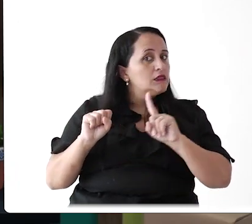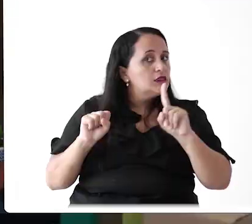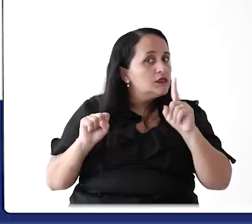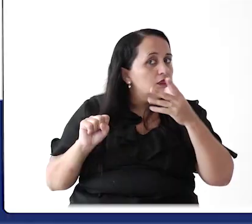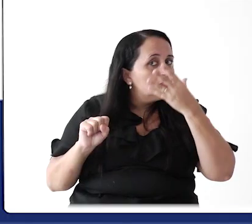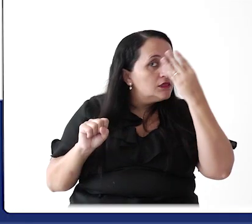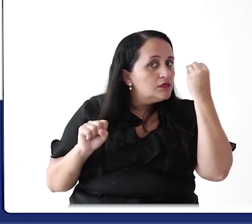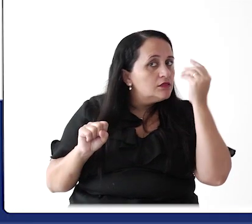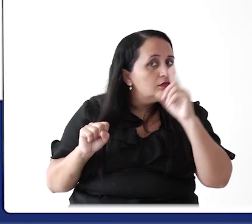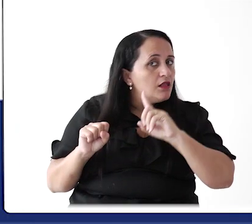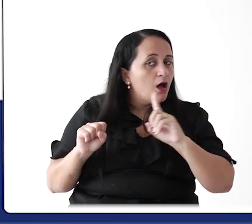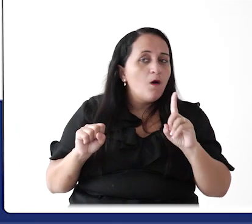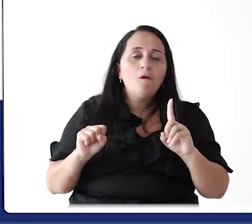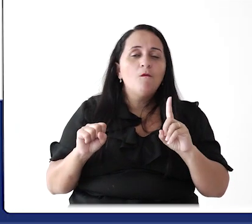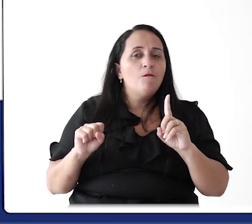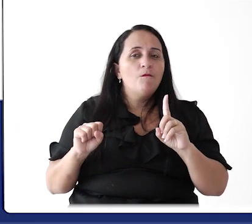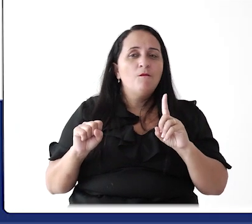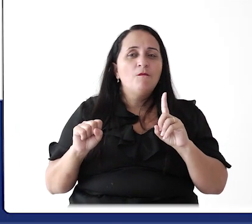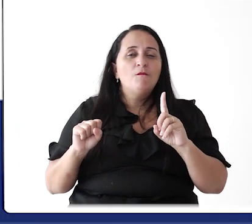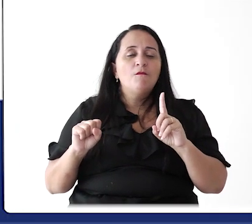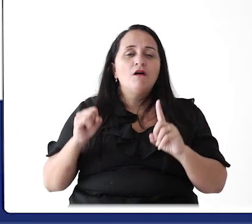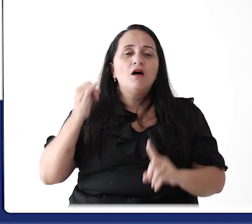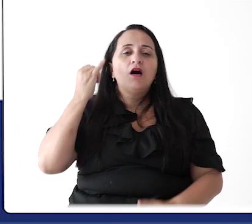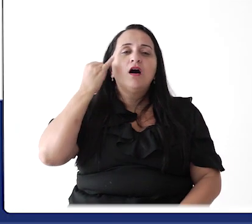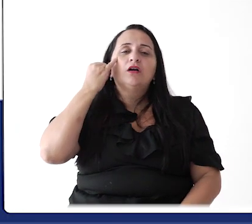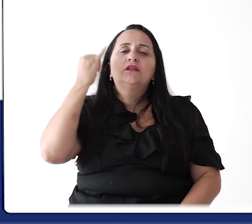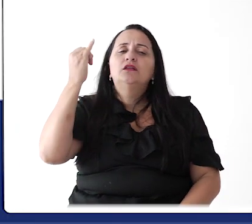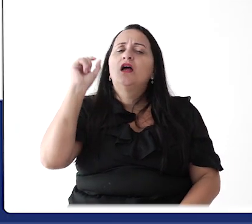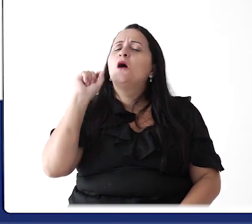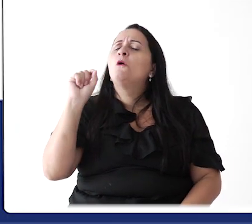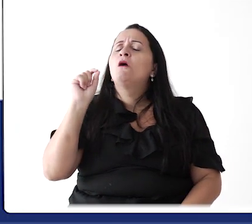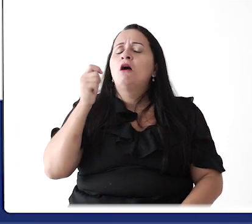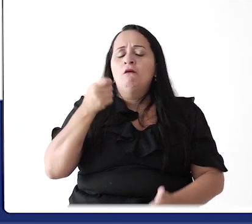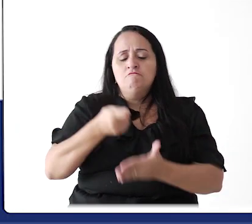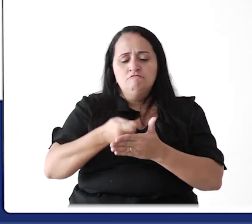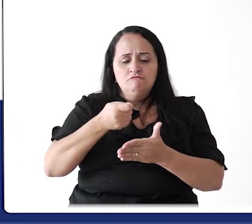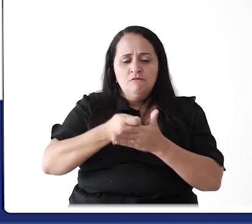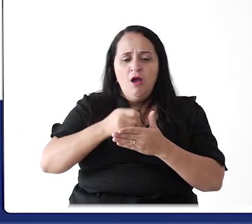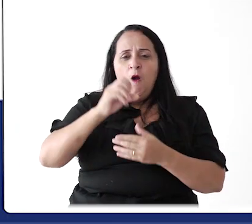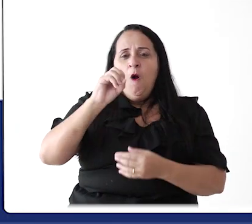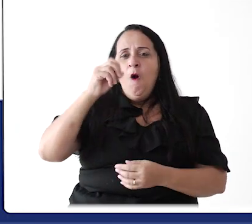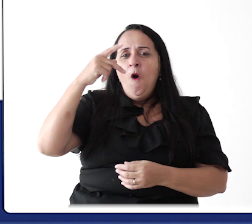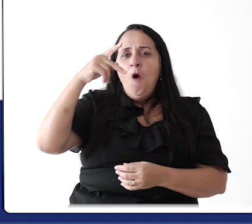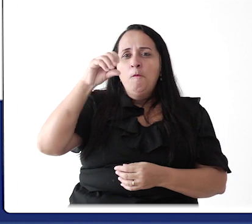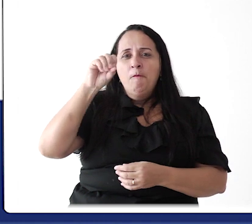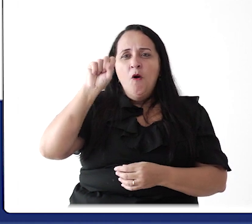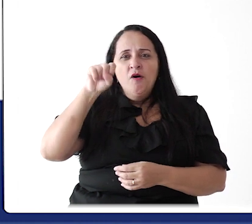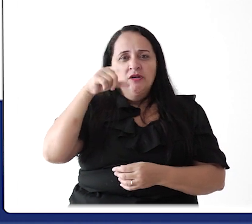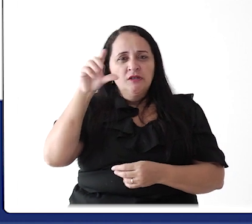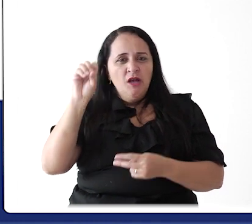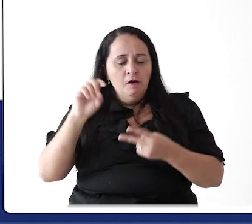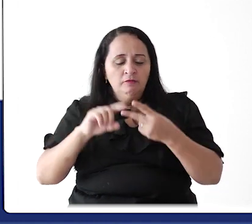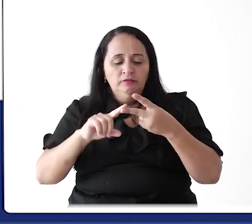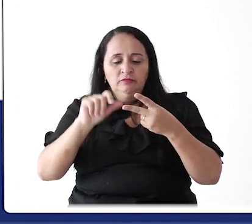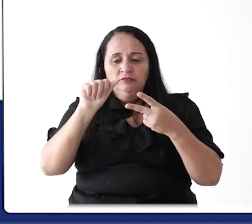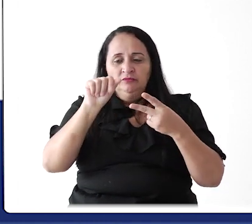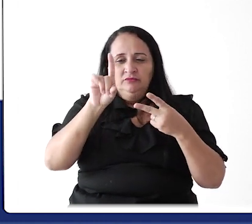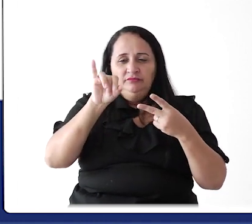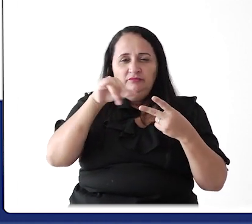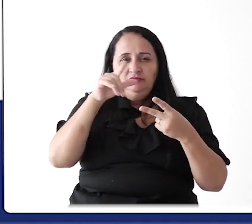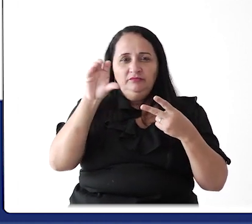esqueça. Então ela tem a ideia de oposição, adição, justificativa